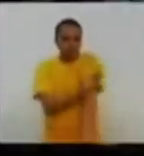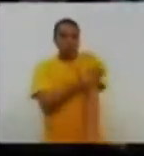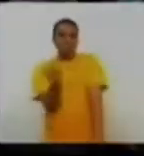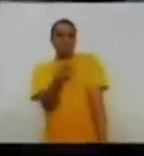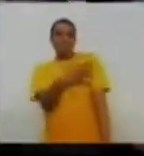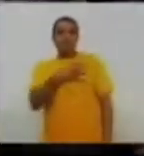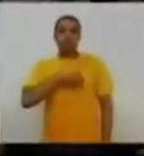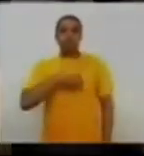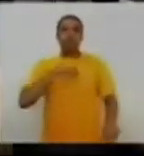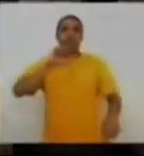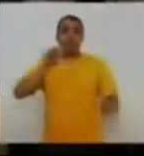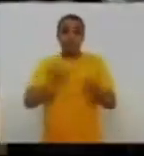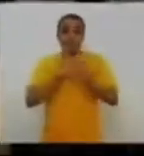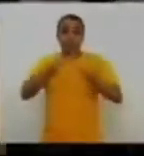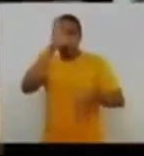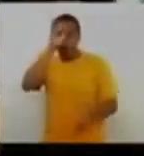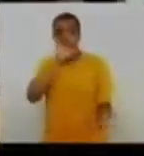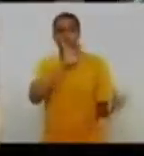criar relações sociais.